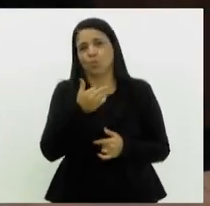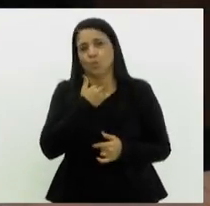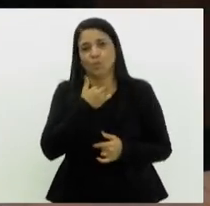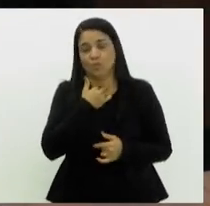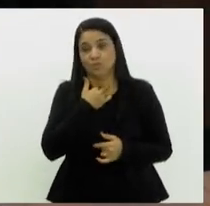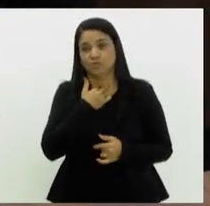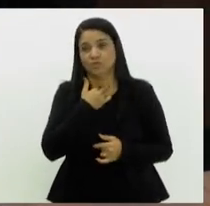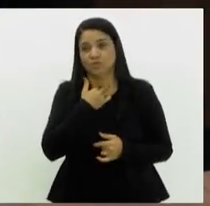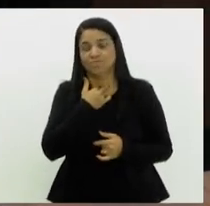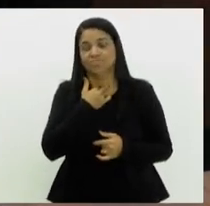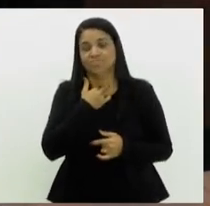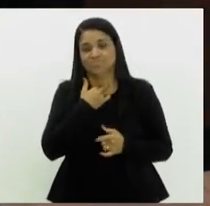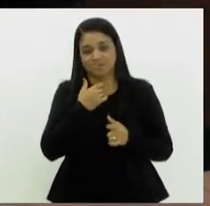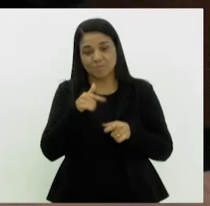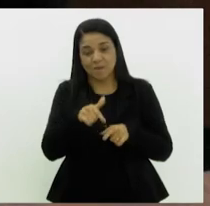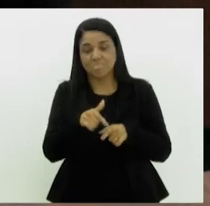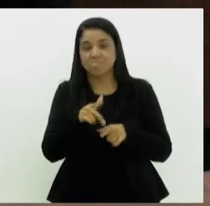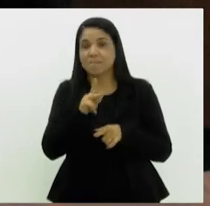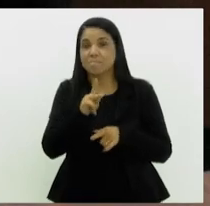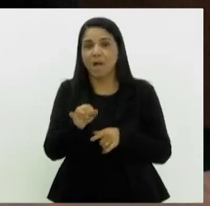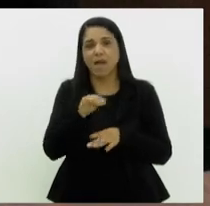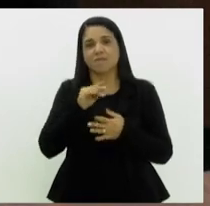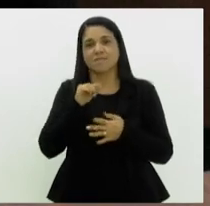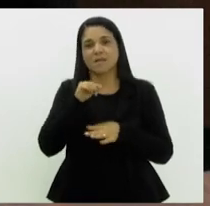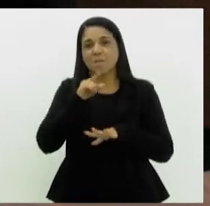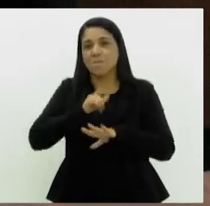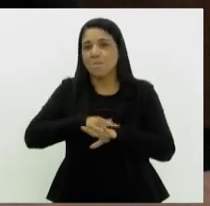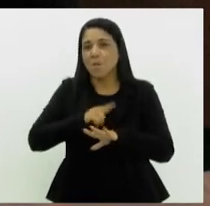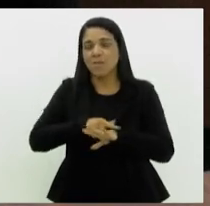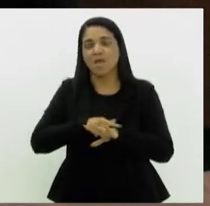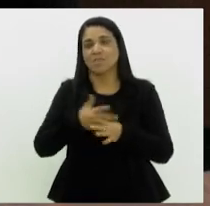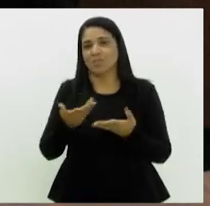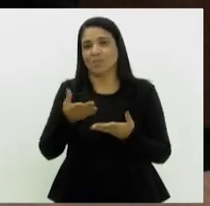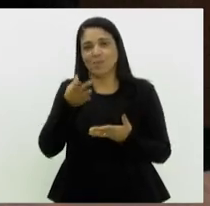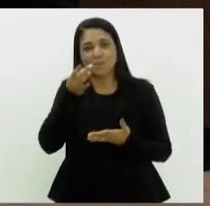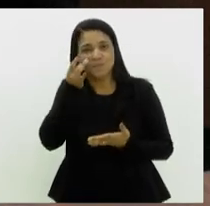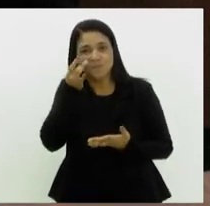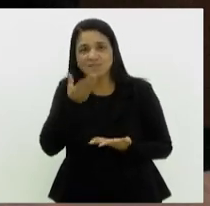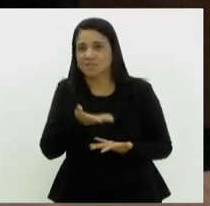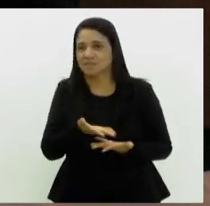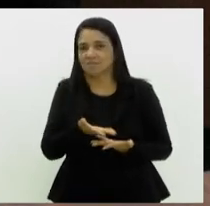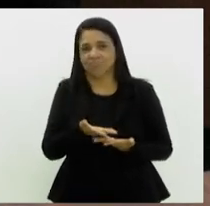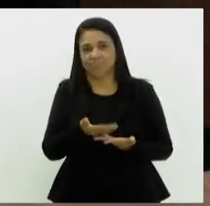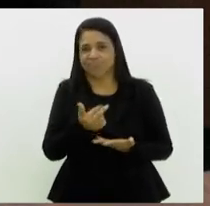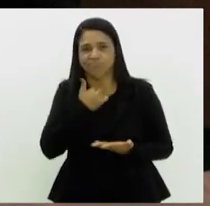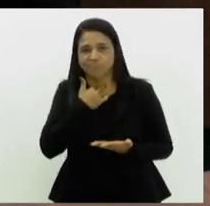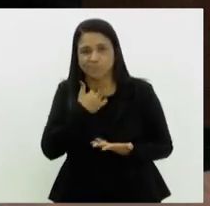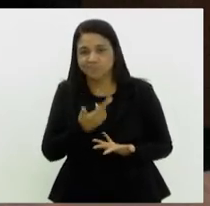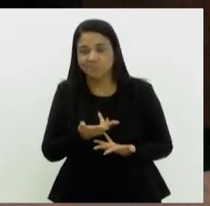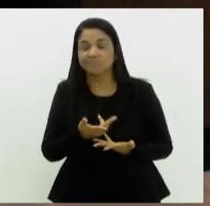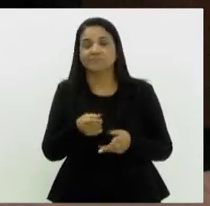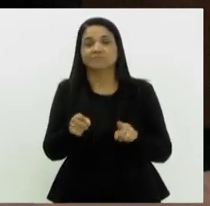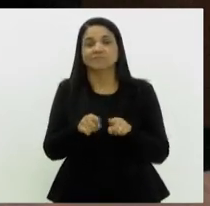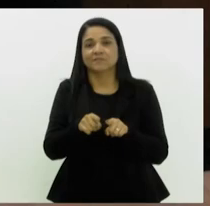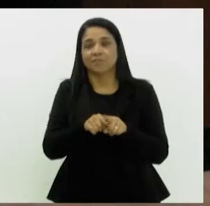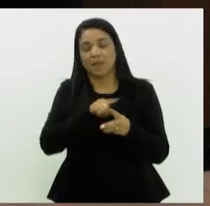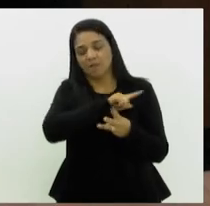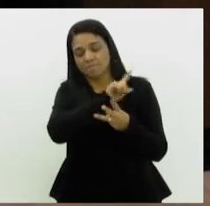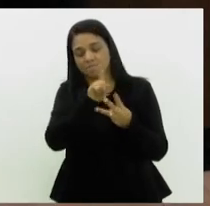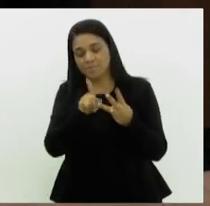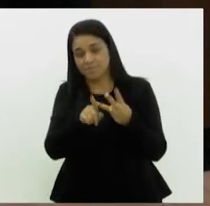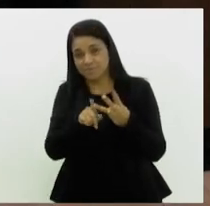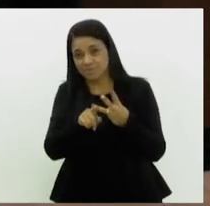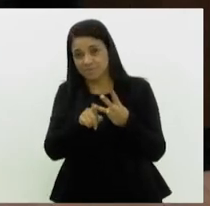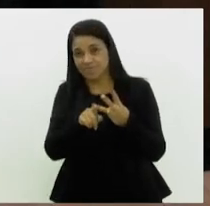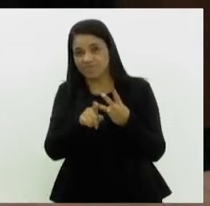ser pai presente naquele momento. E, por fim, queria também ressaltar a relevância